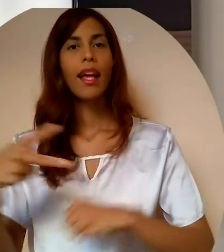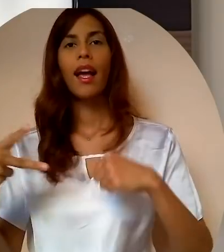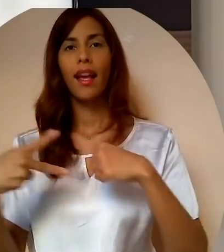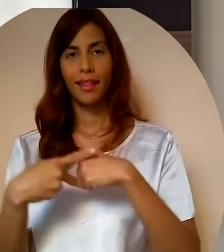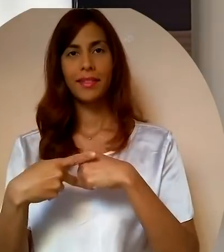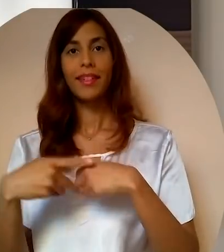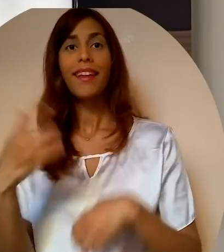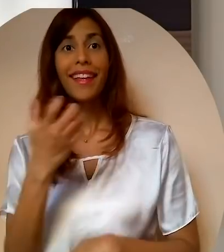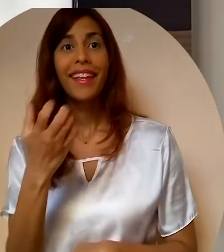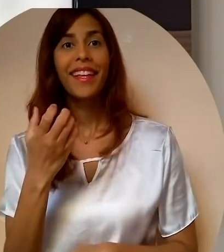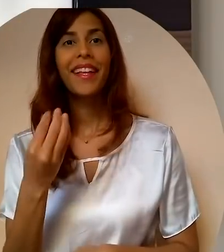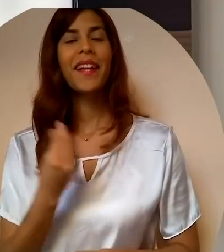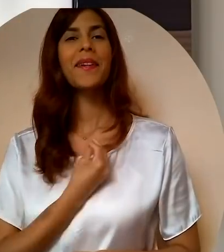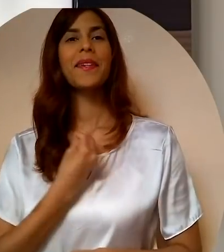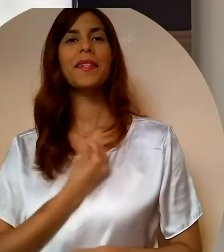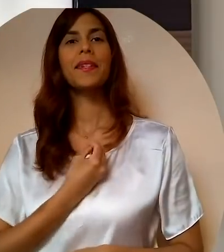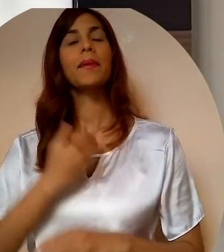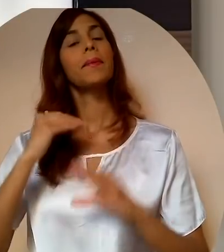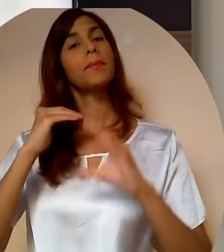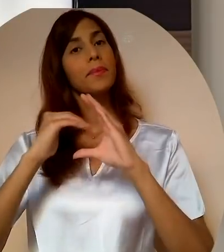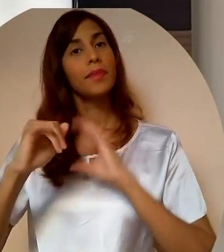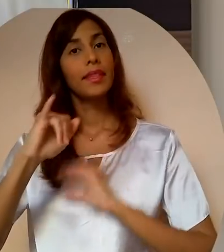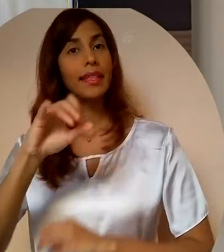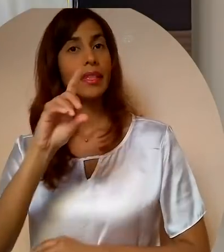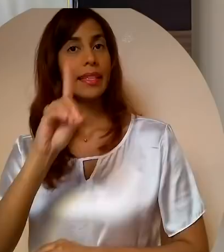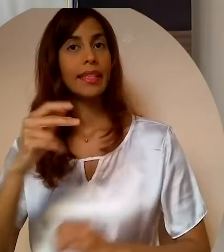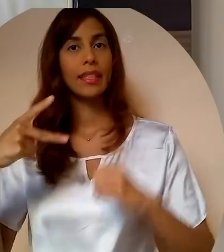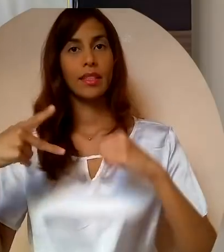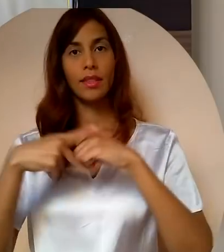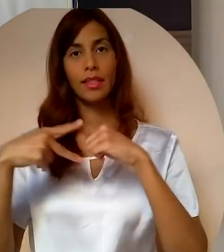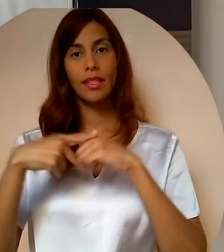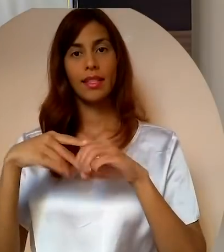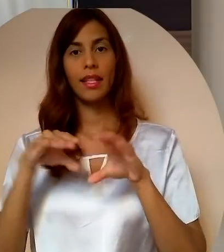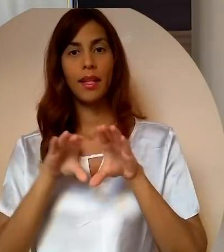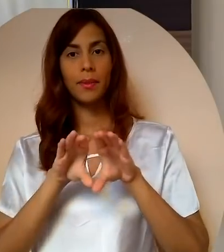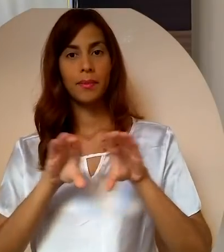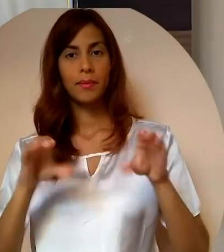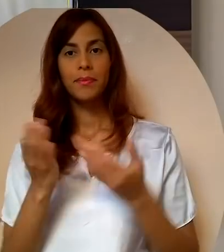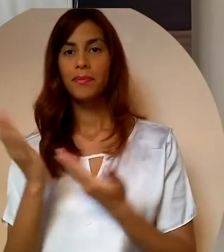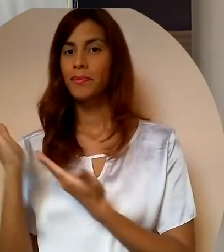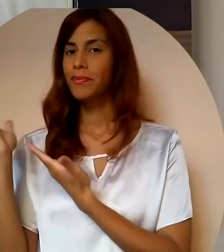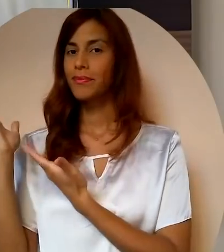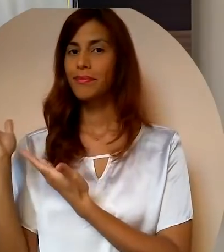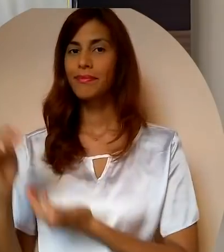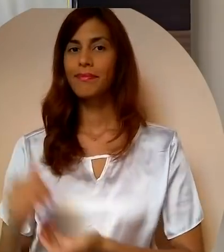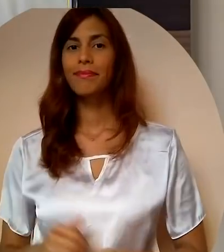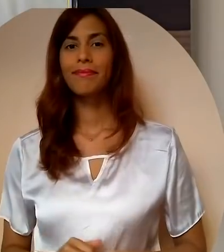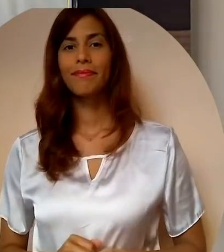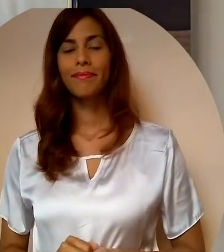17 horas pelo Skype. Para participar, envie sua ideia no Skype para o e-mail